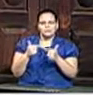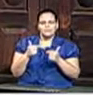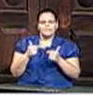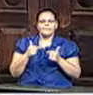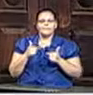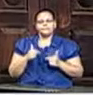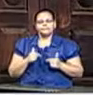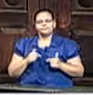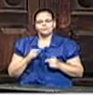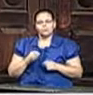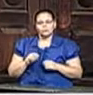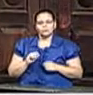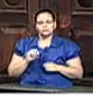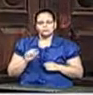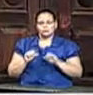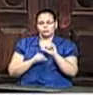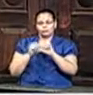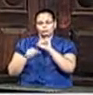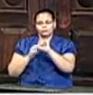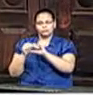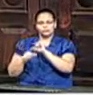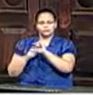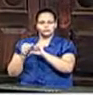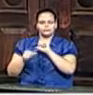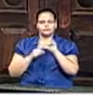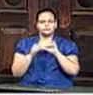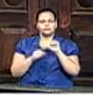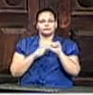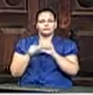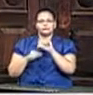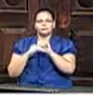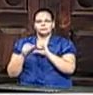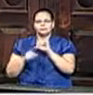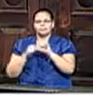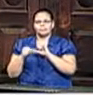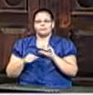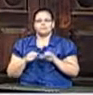para promover mudanças.